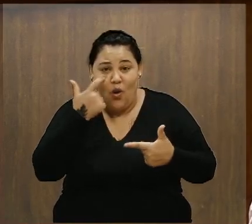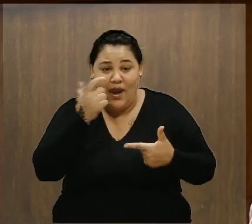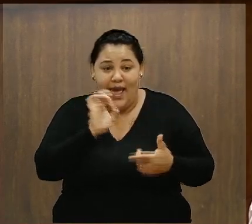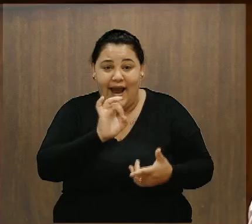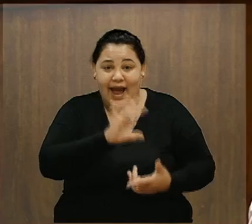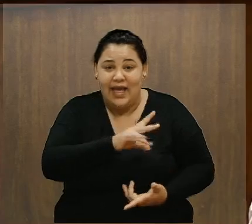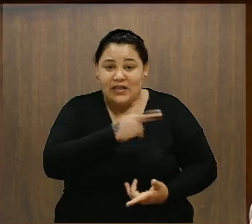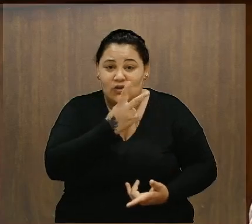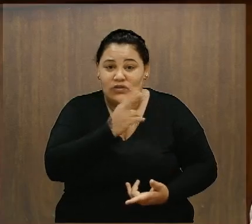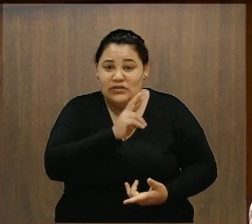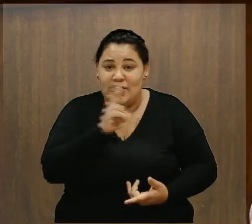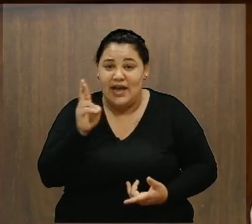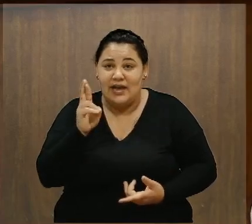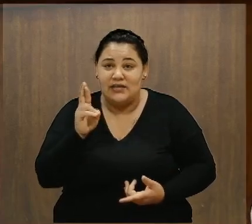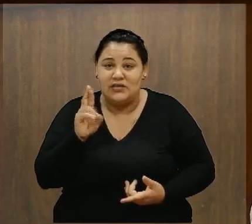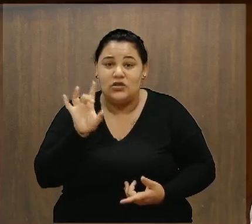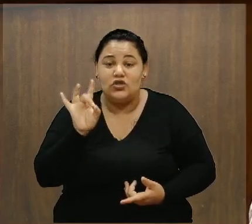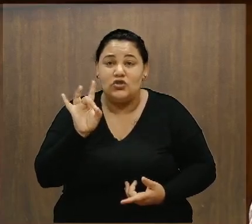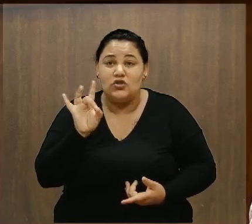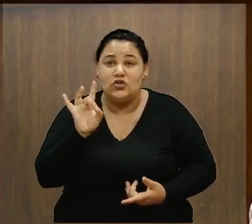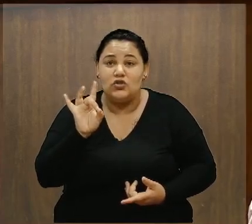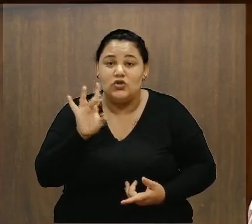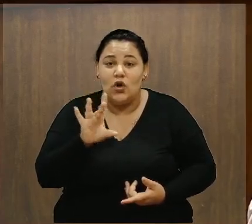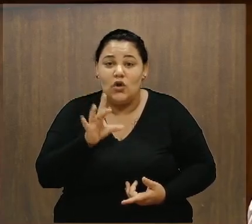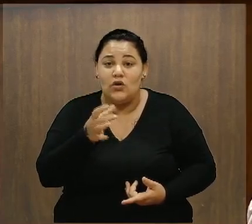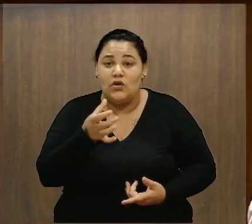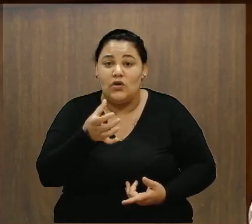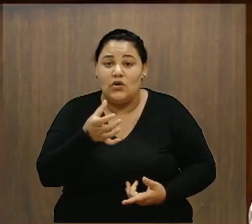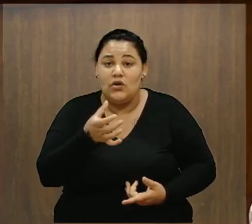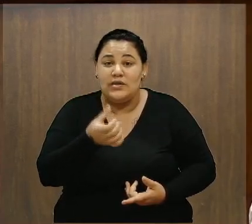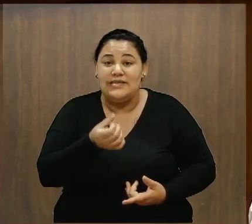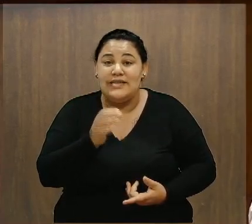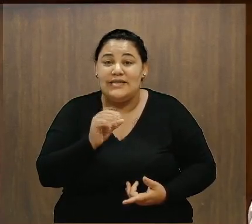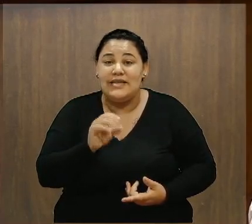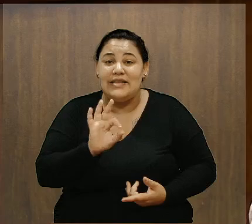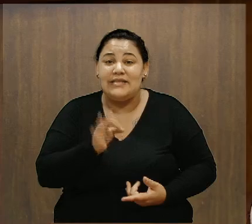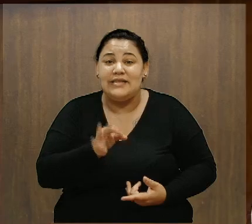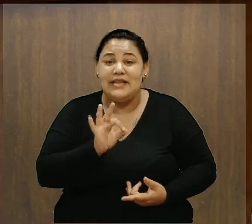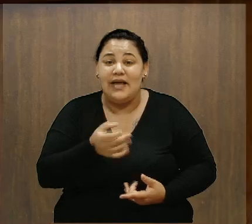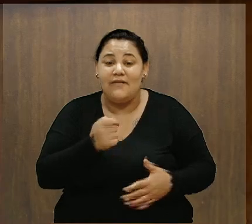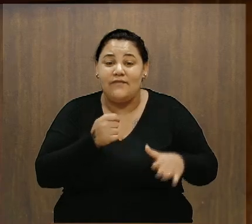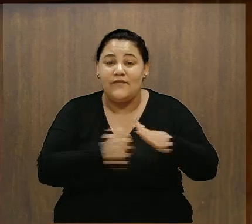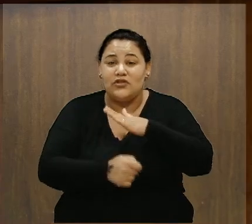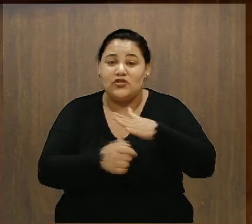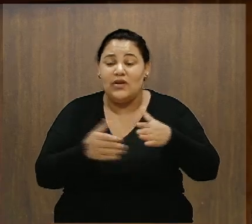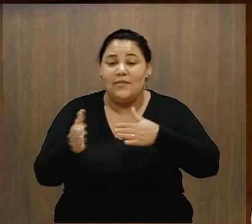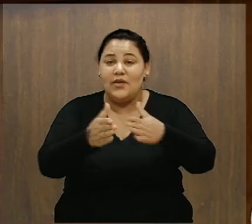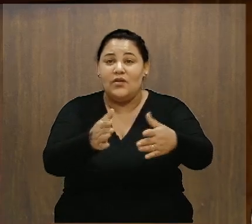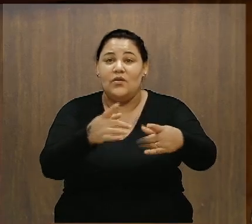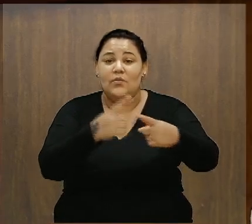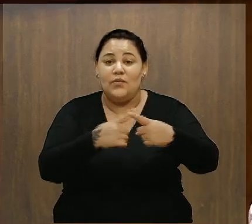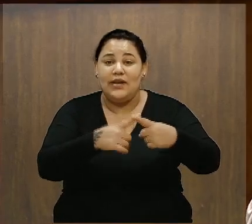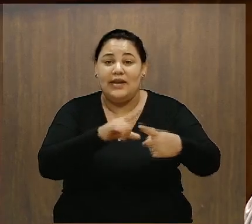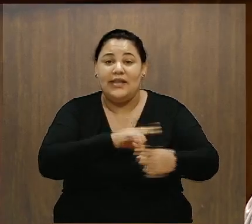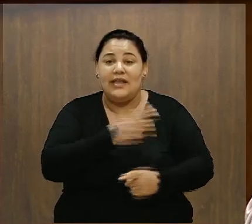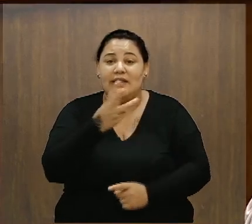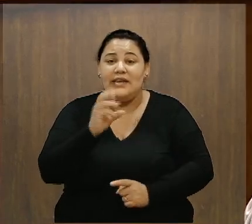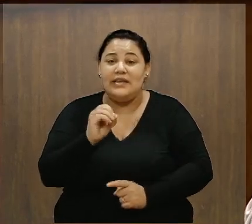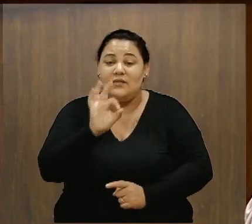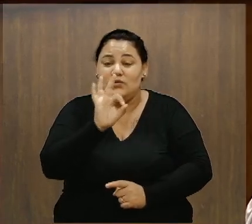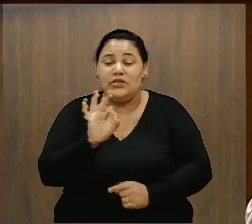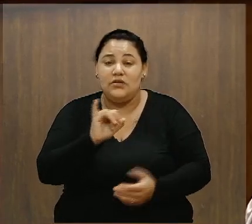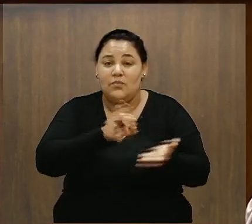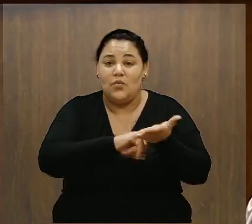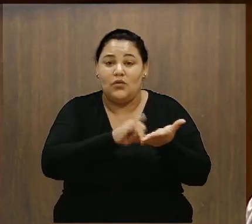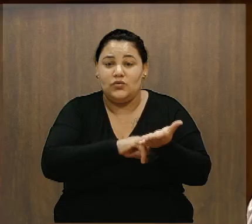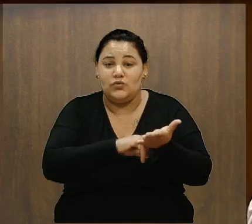R$2 arrecadados, só 60 centavos são investidos em estradas, porque tem quase 30% de imposto, mais o